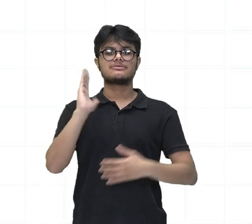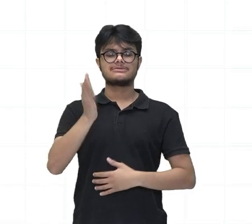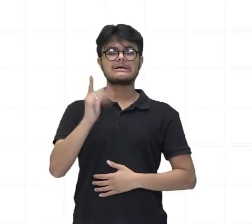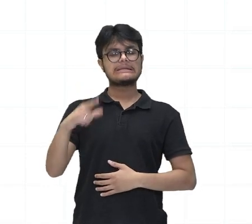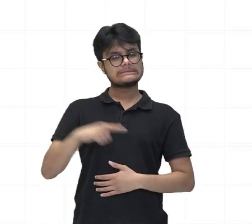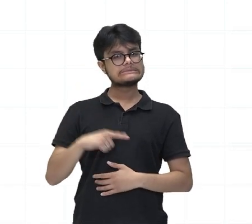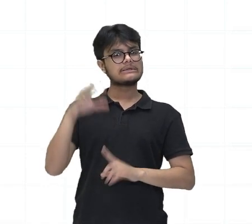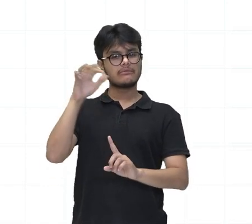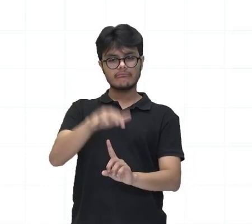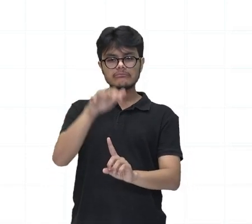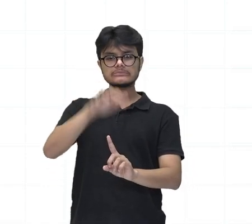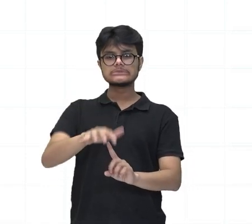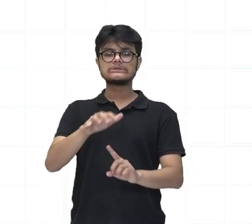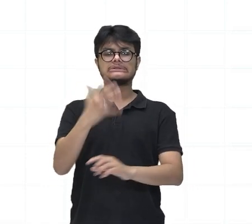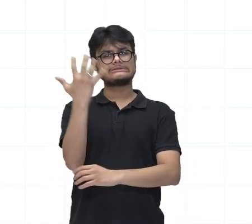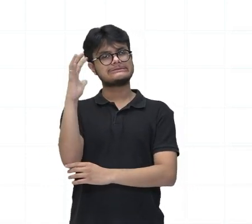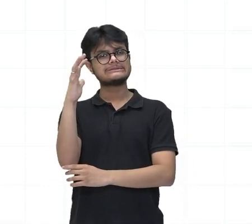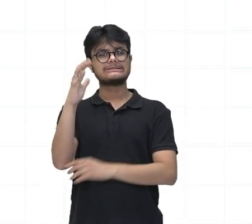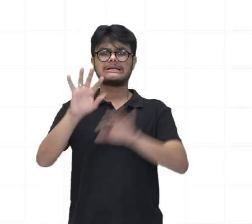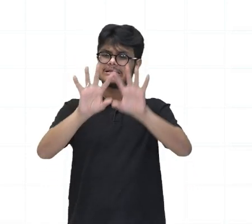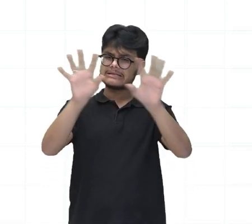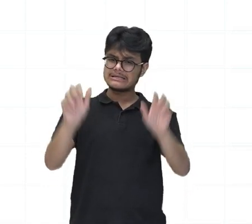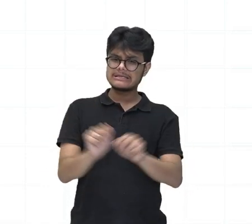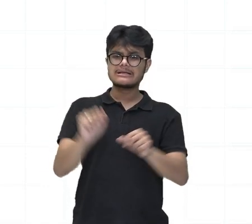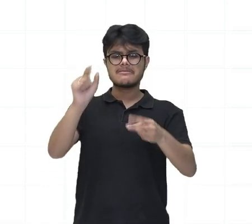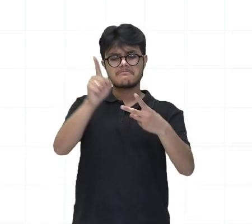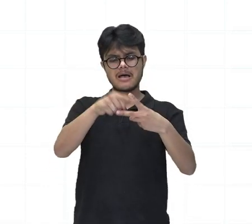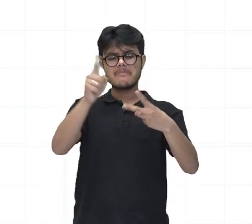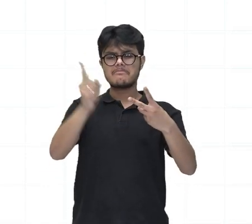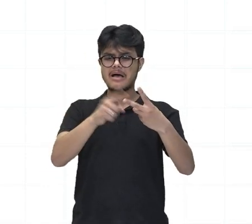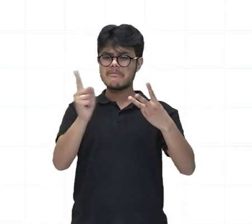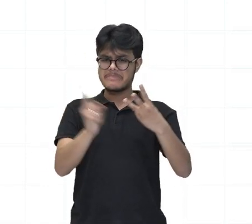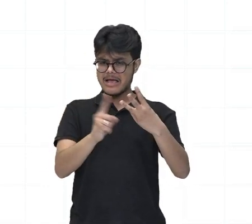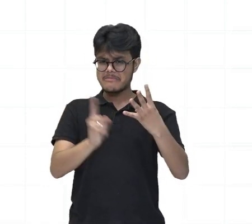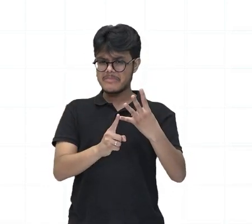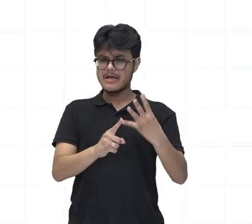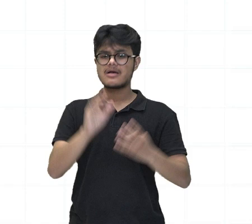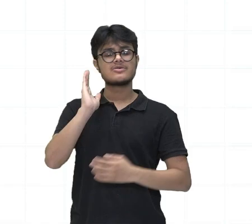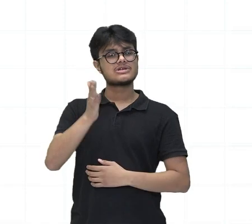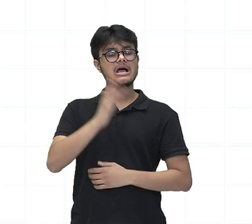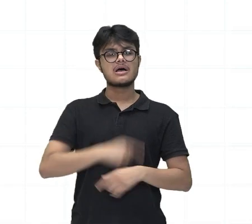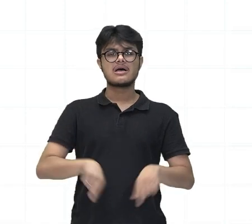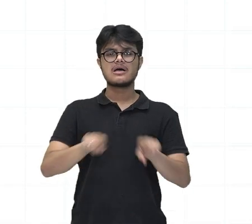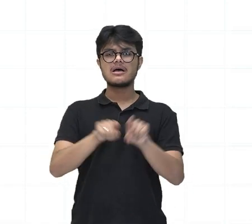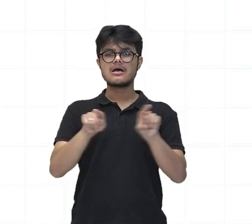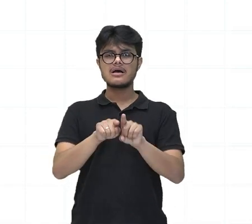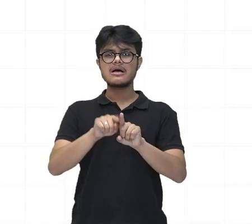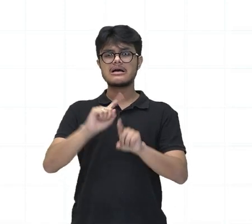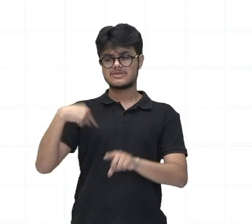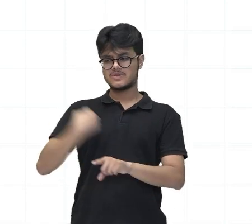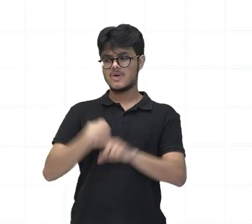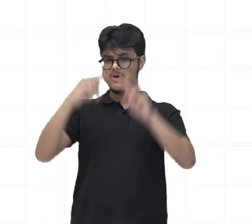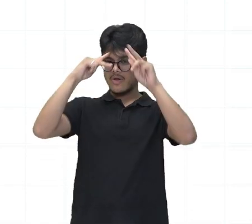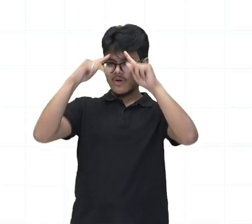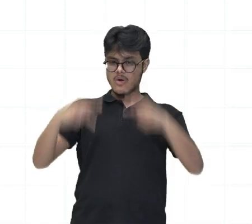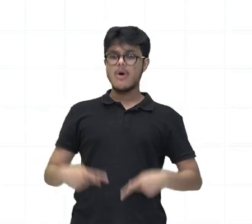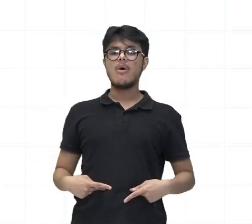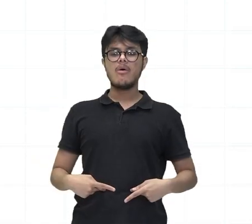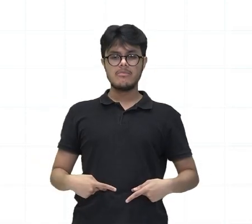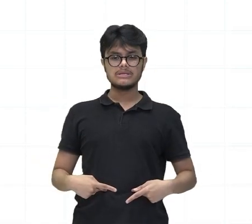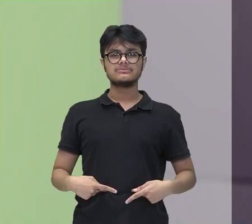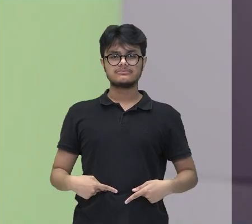né? Convecção, condução, irradiação e também as influências desse processo de